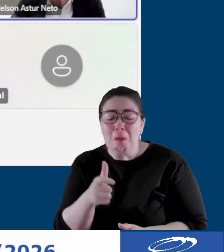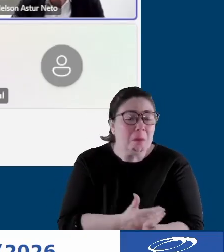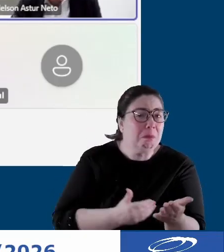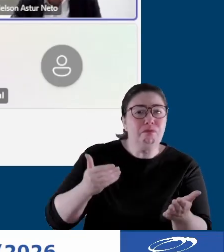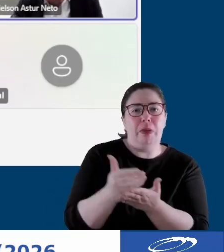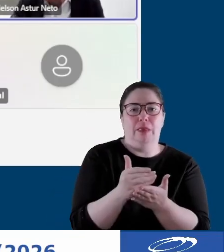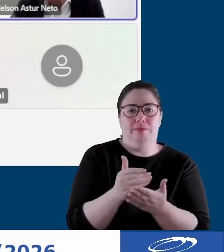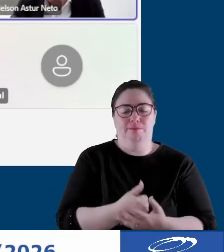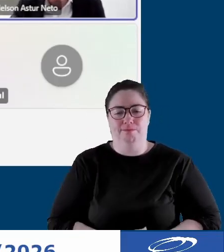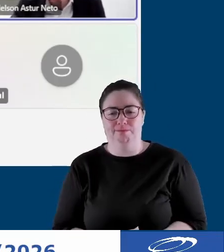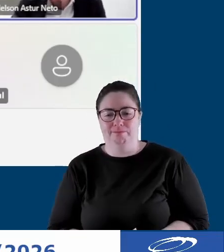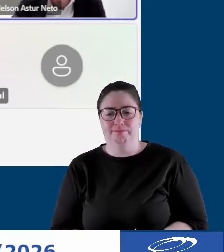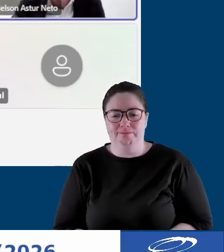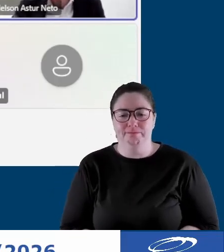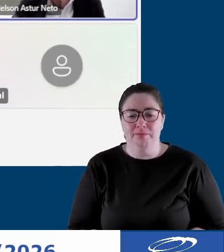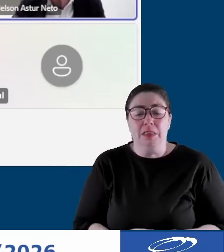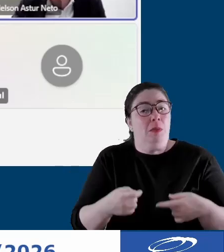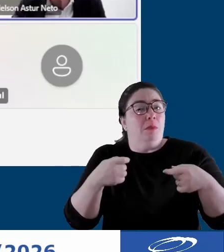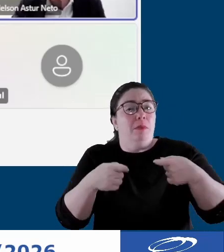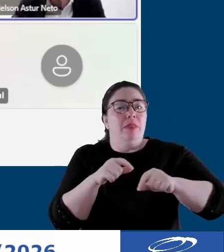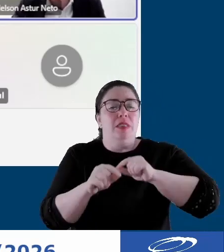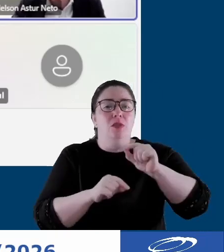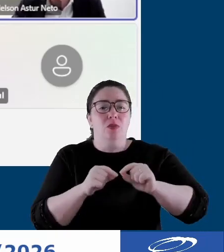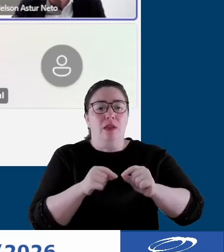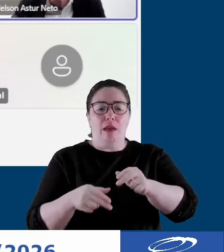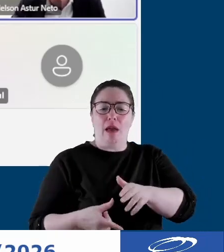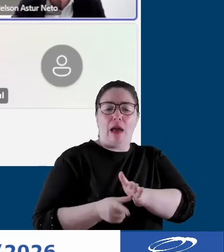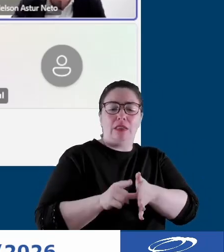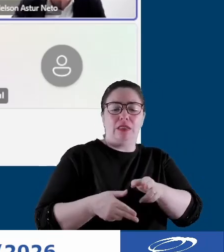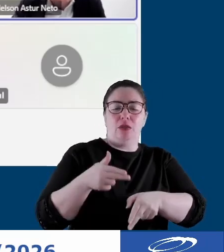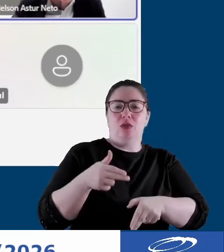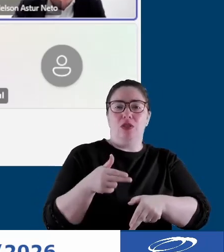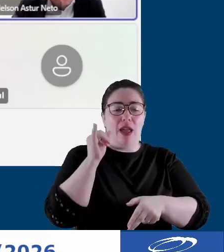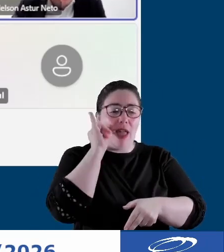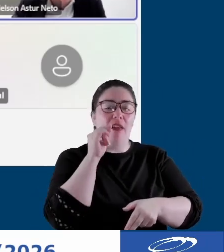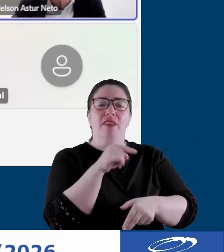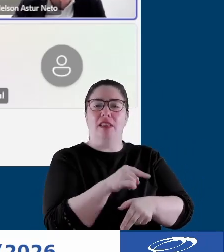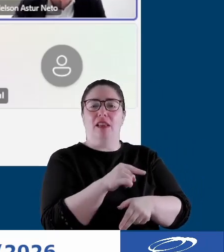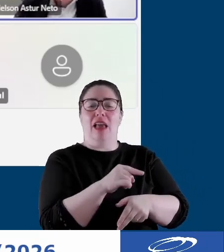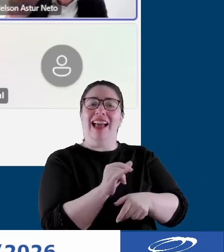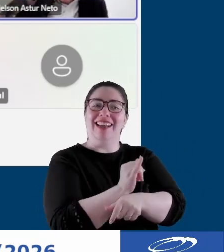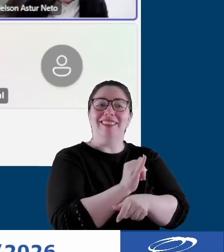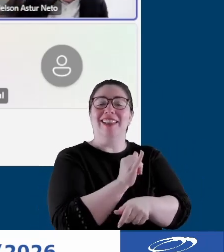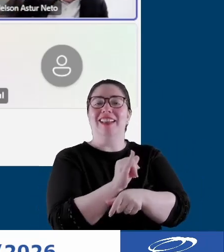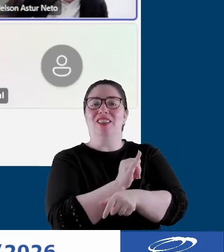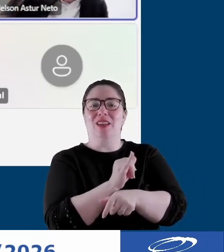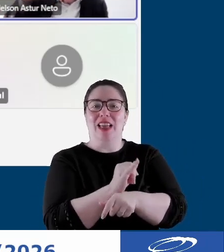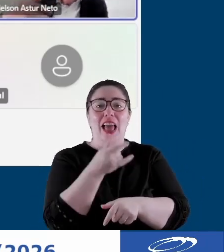que possível, diminuir aí o índice de massa corpórea como um preparo cirúrgico. Nutrição,